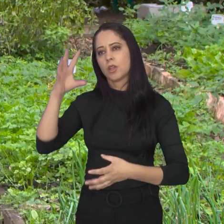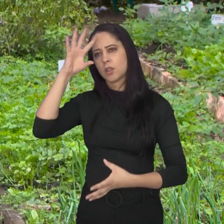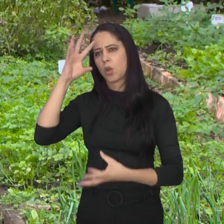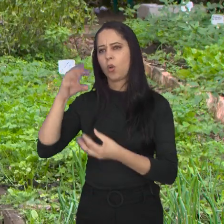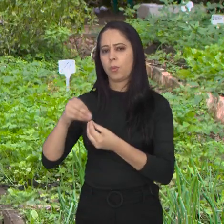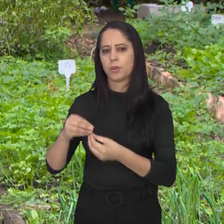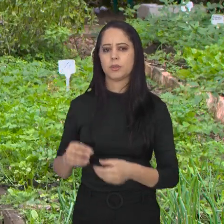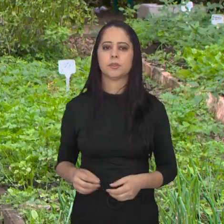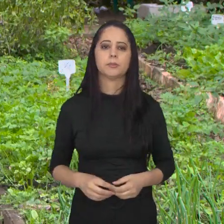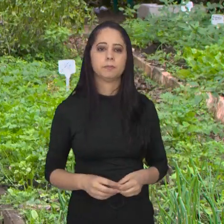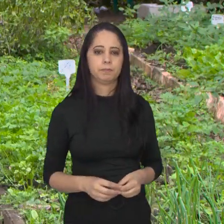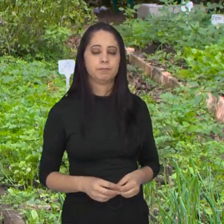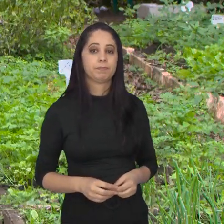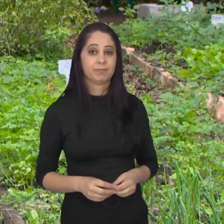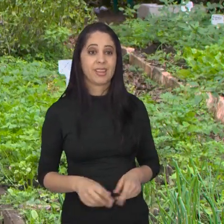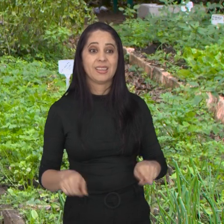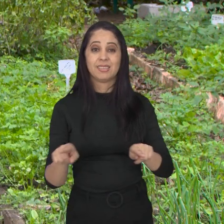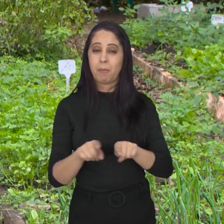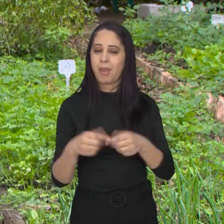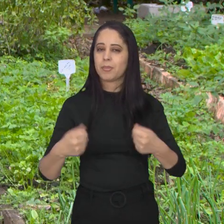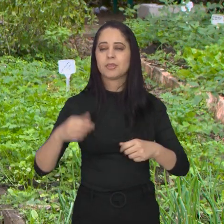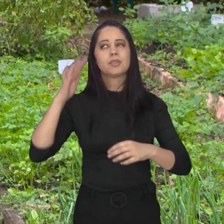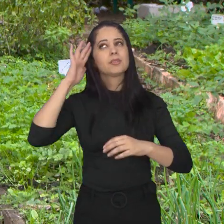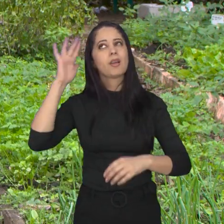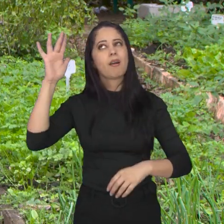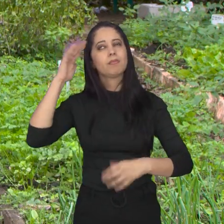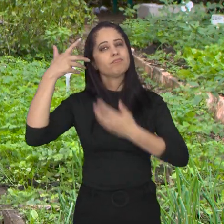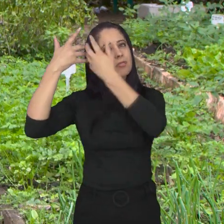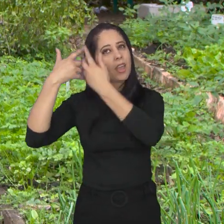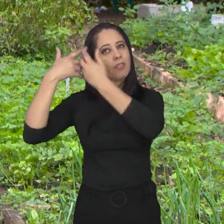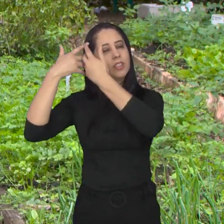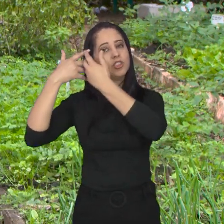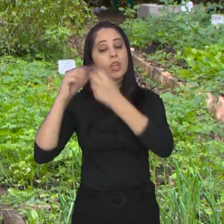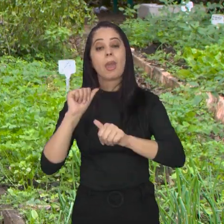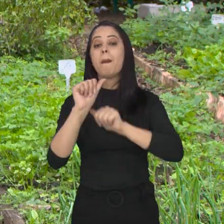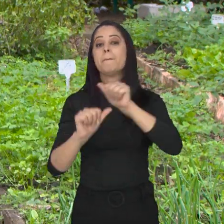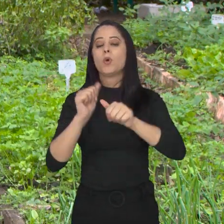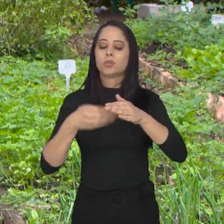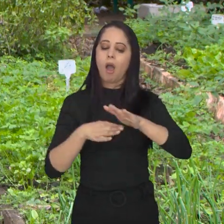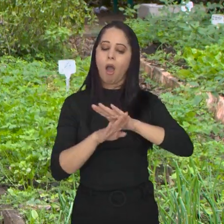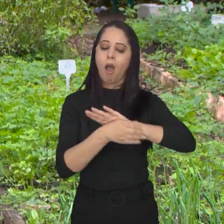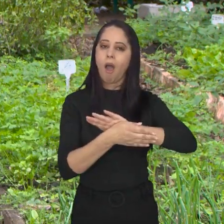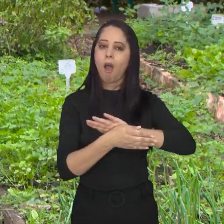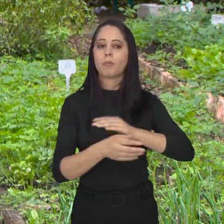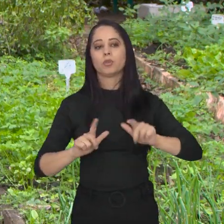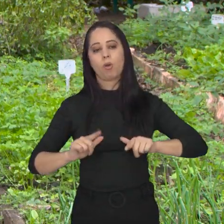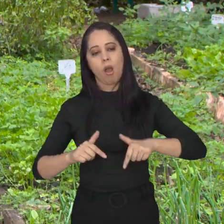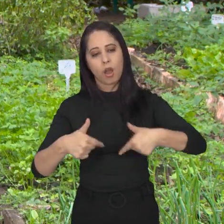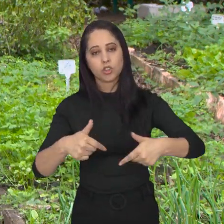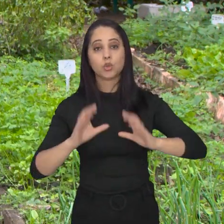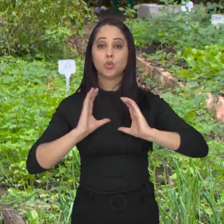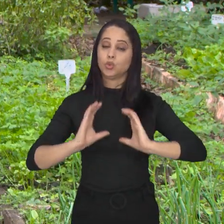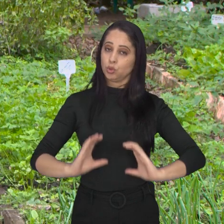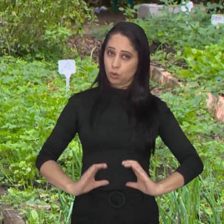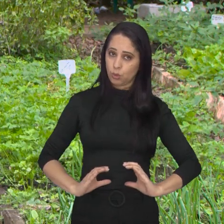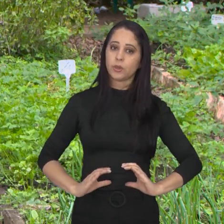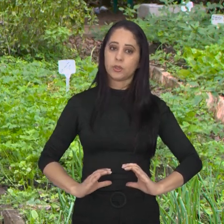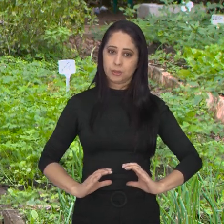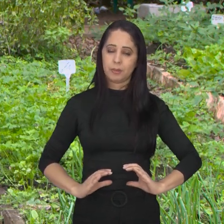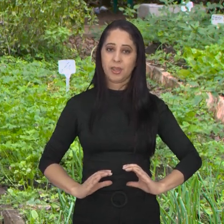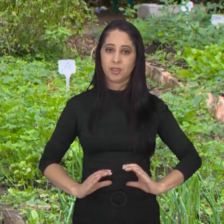e também conscientizar todo o governo e toda a cidade. Sempre divulgarmos programas de incentivo,